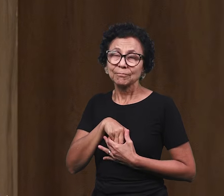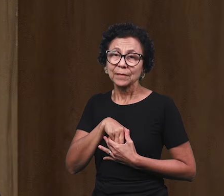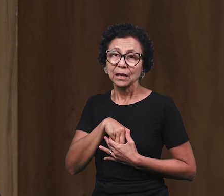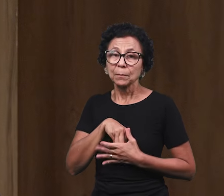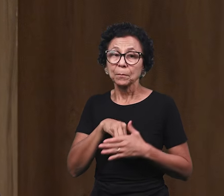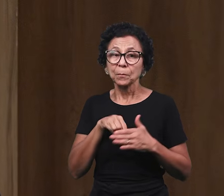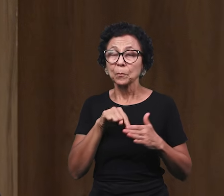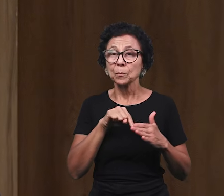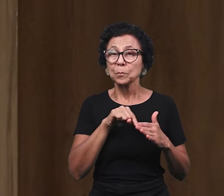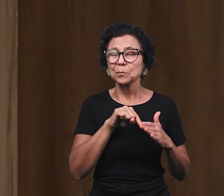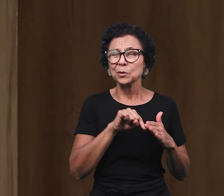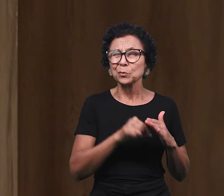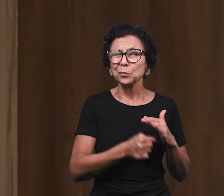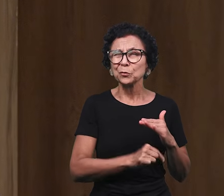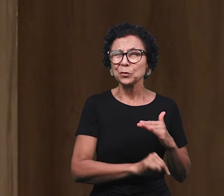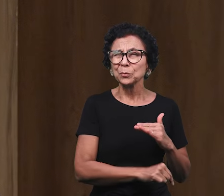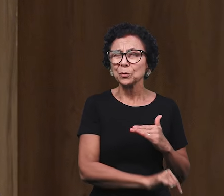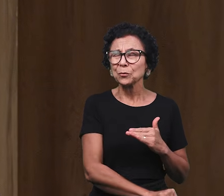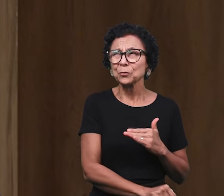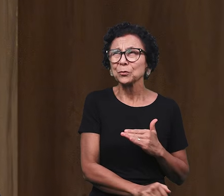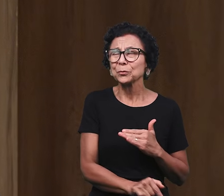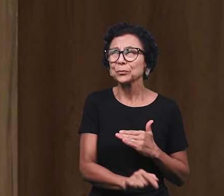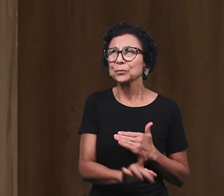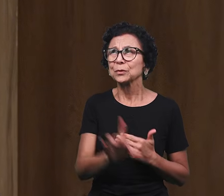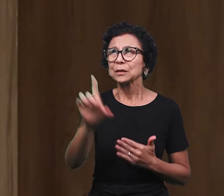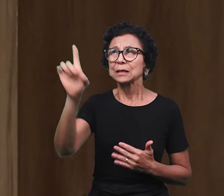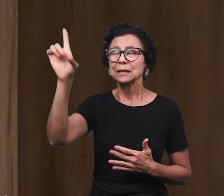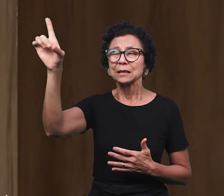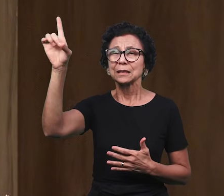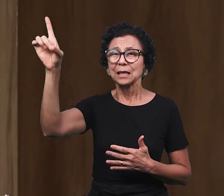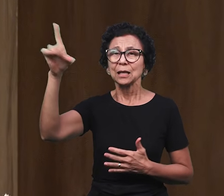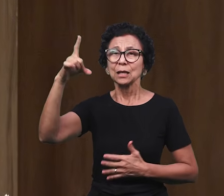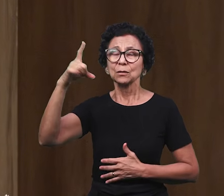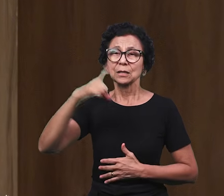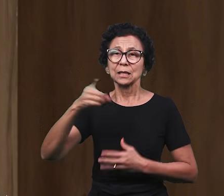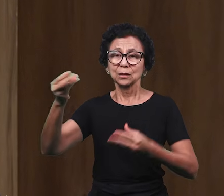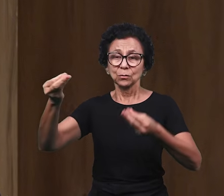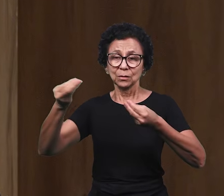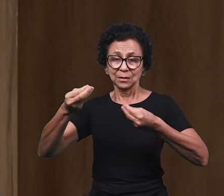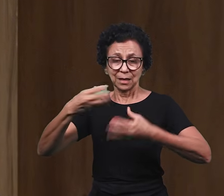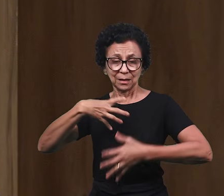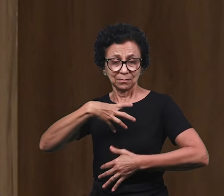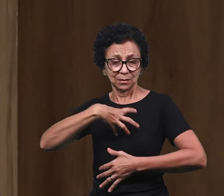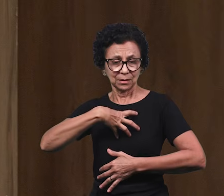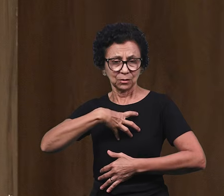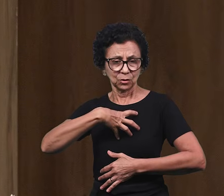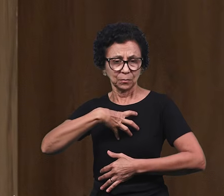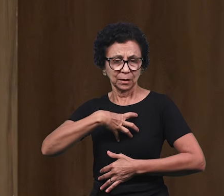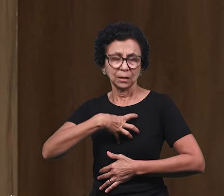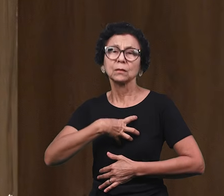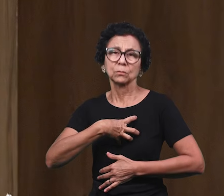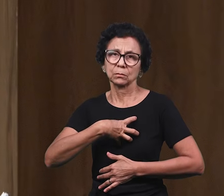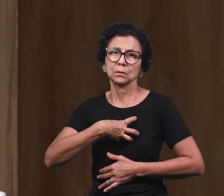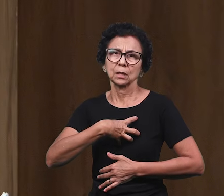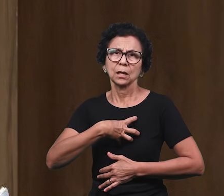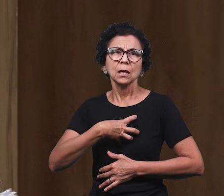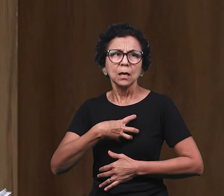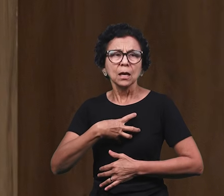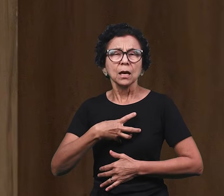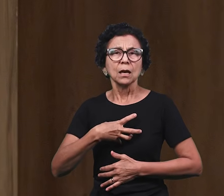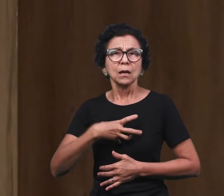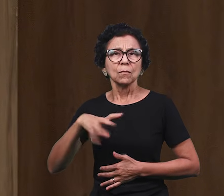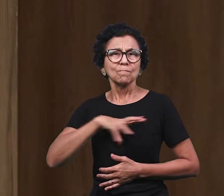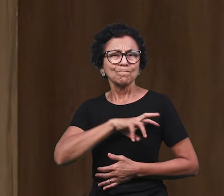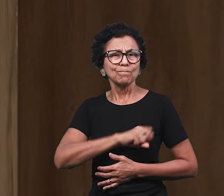que Deus coloca um sentimento em nossos corações, de um amor incondicional, né? É um